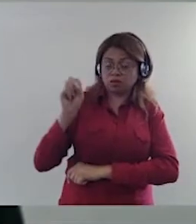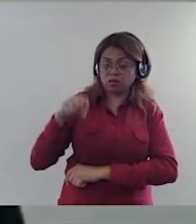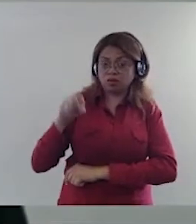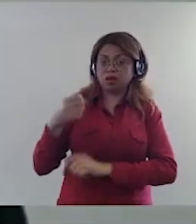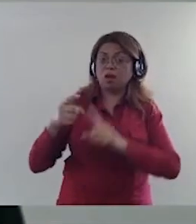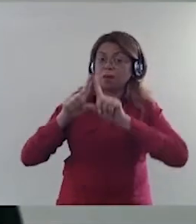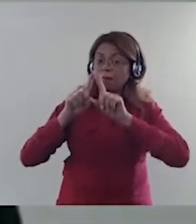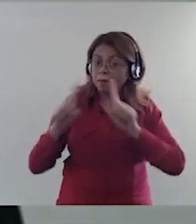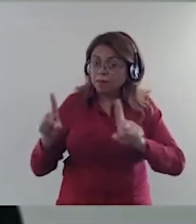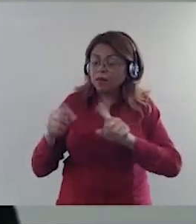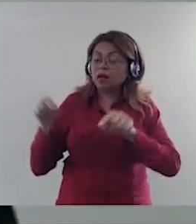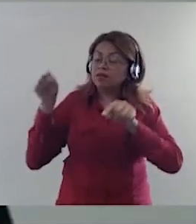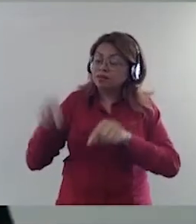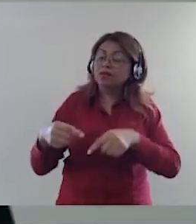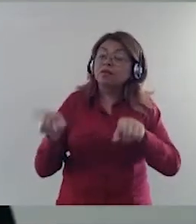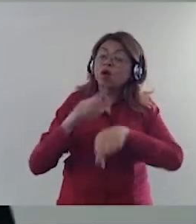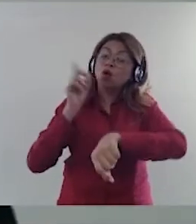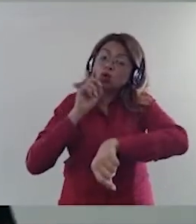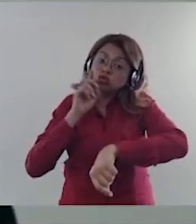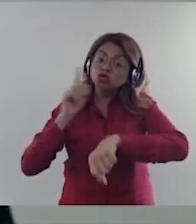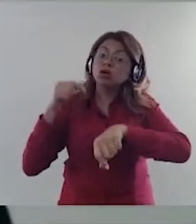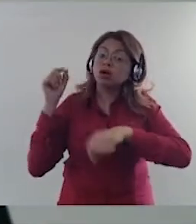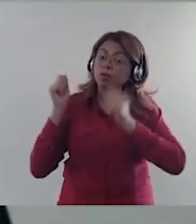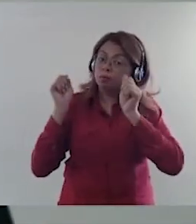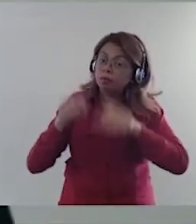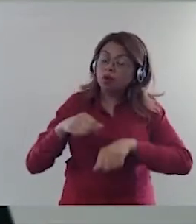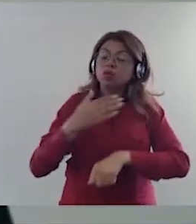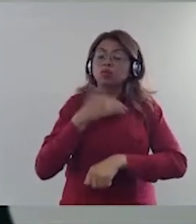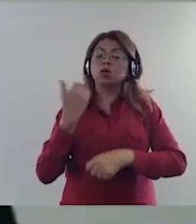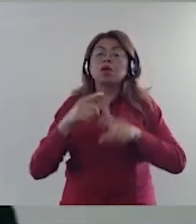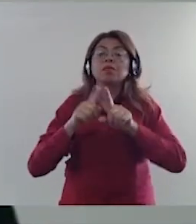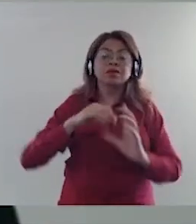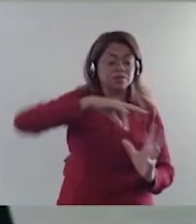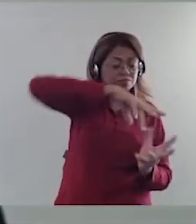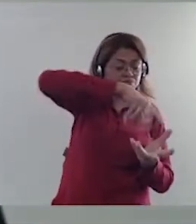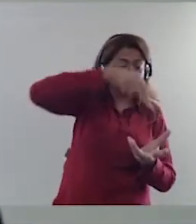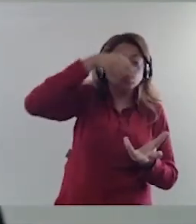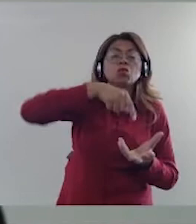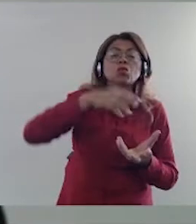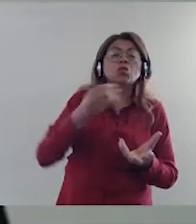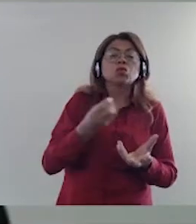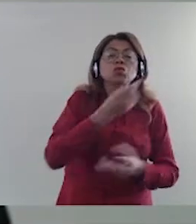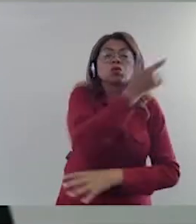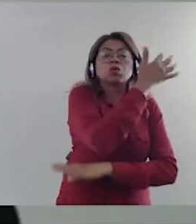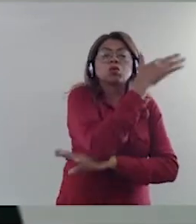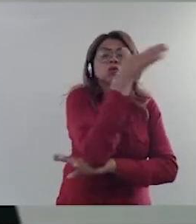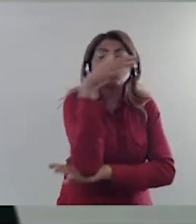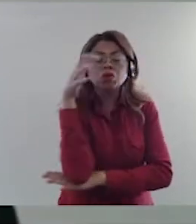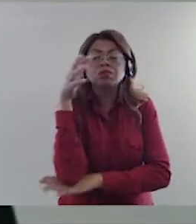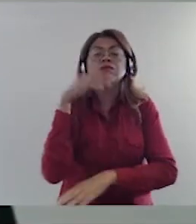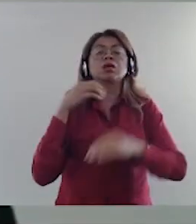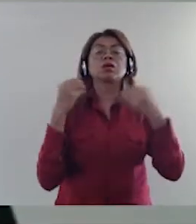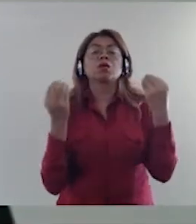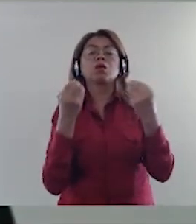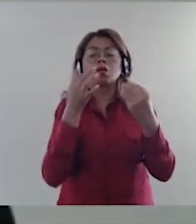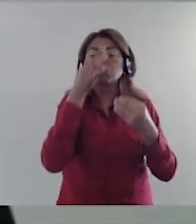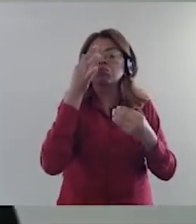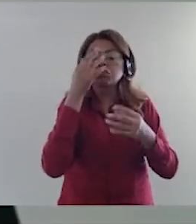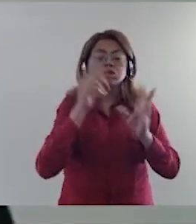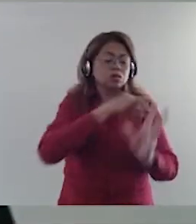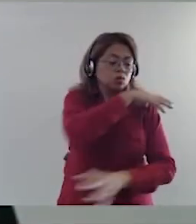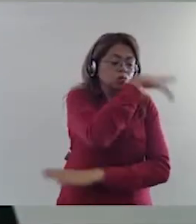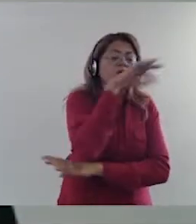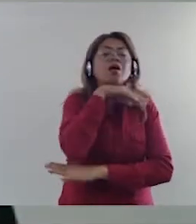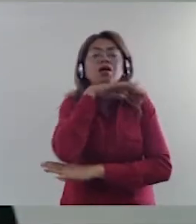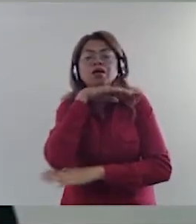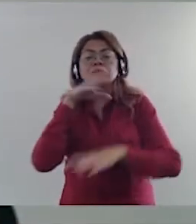na finitude do inumano, da própria Terra, do próprio planeta. Ainda bem que